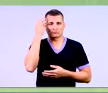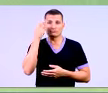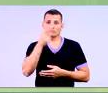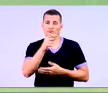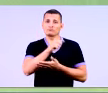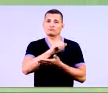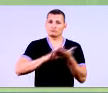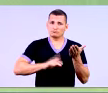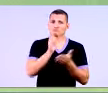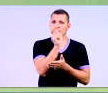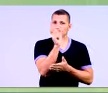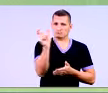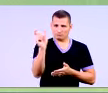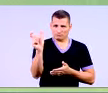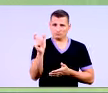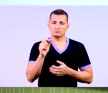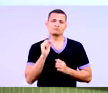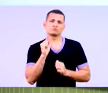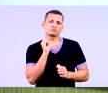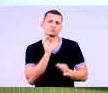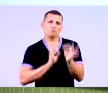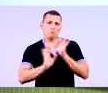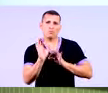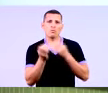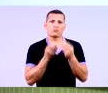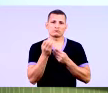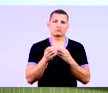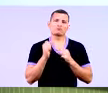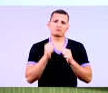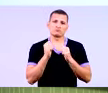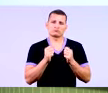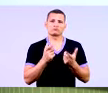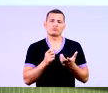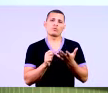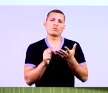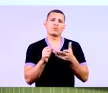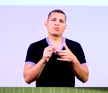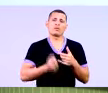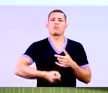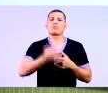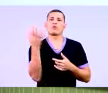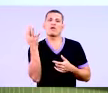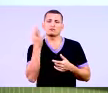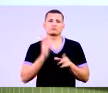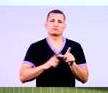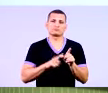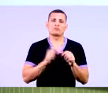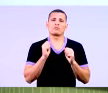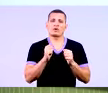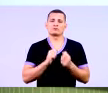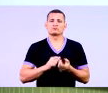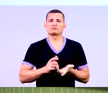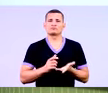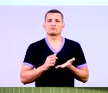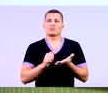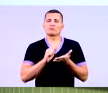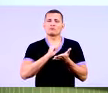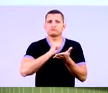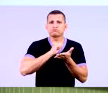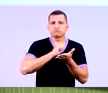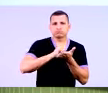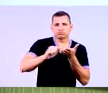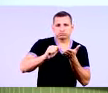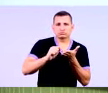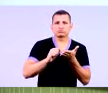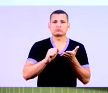texto no qual eu possa manipular de que maneira a eu posso contar com os caracteres tem eu possa pagar um preço um trecho e